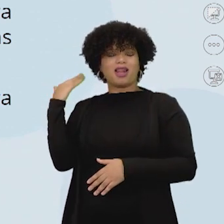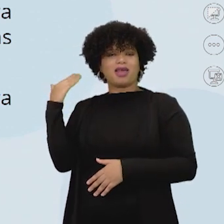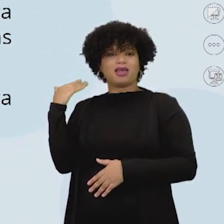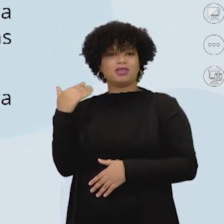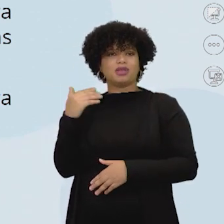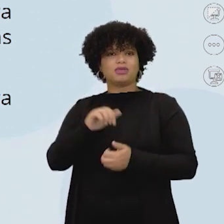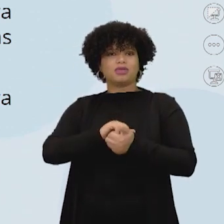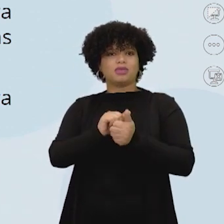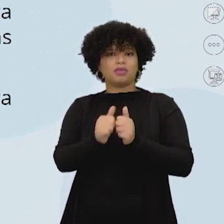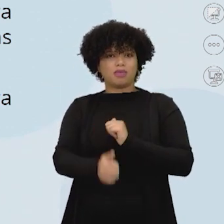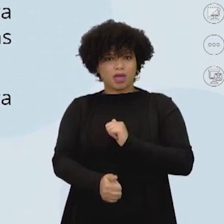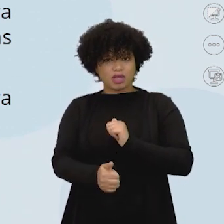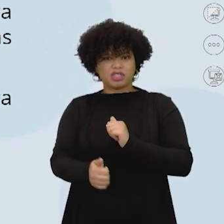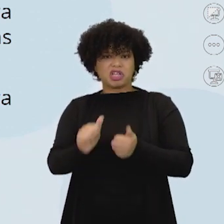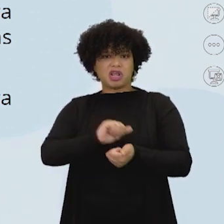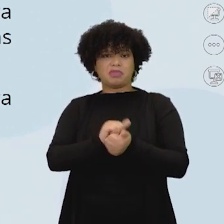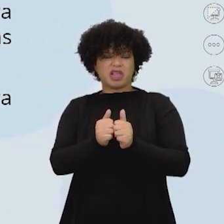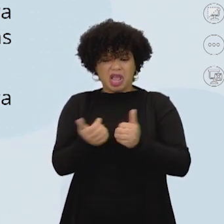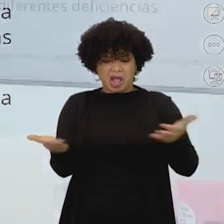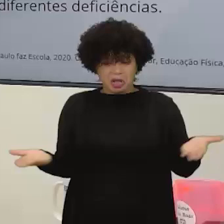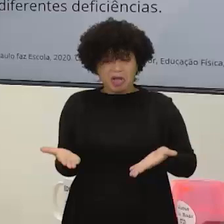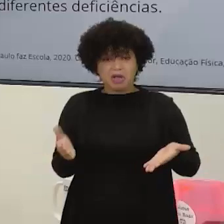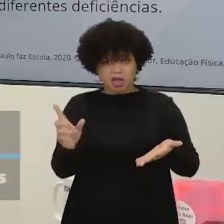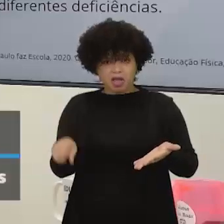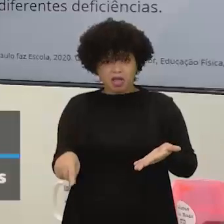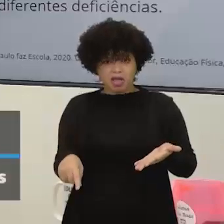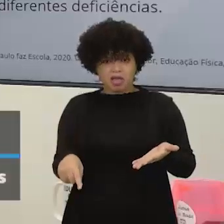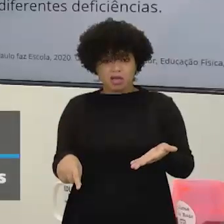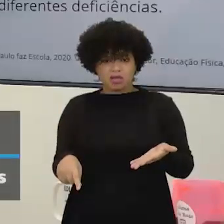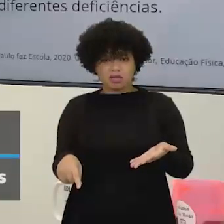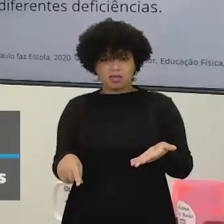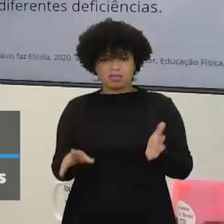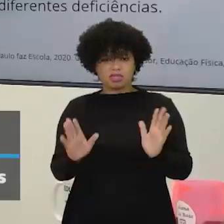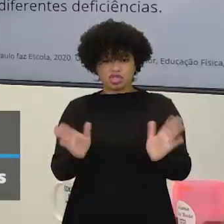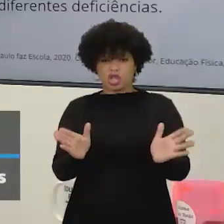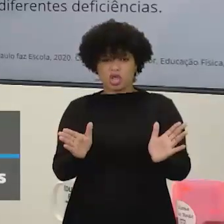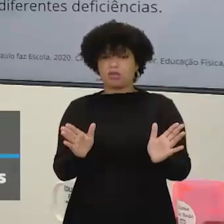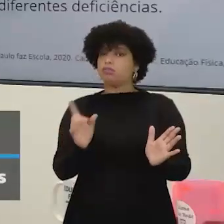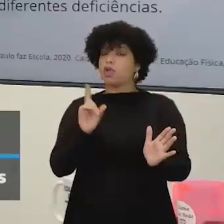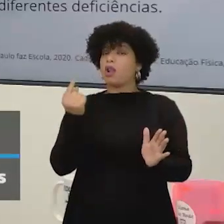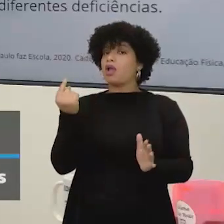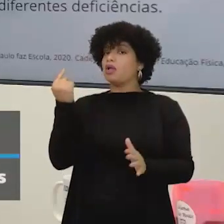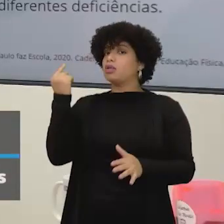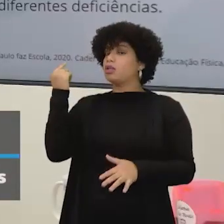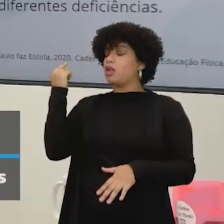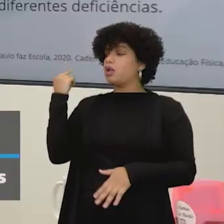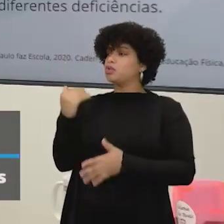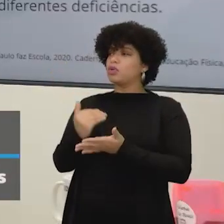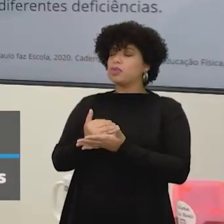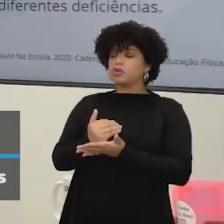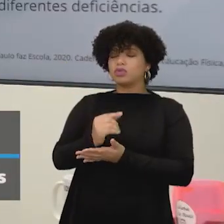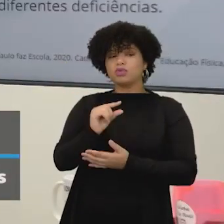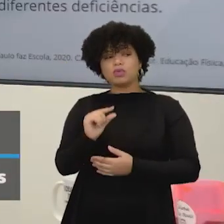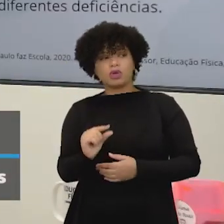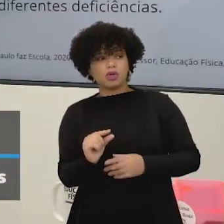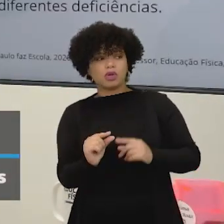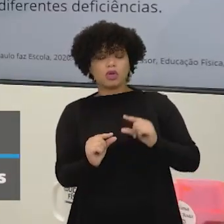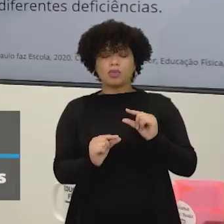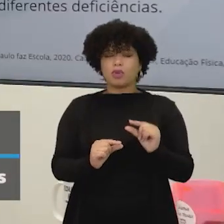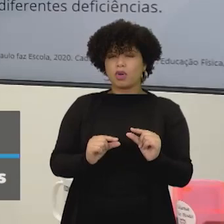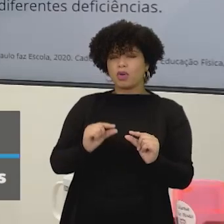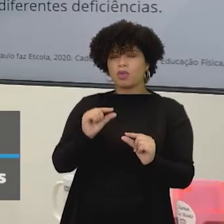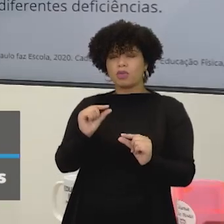adaptado agora, ou quando começou foi... já tinham ali, pensaram no atletismo de imediato?